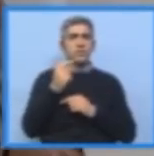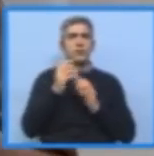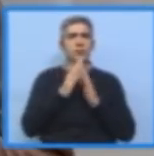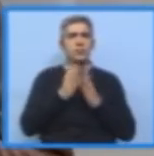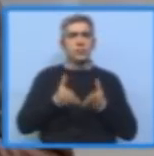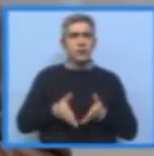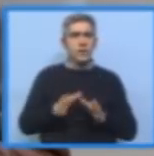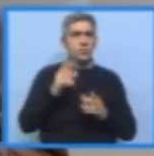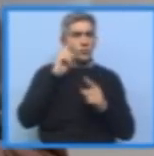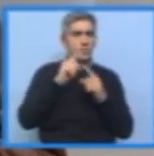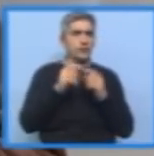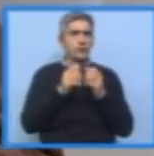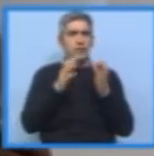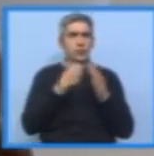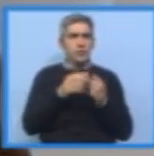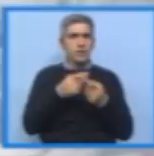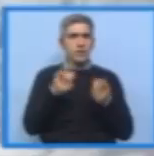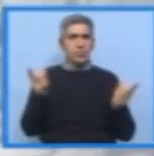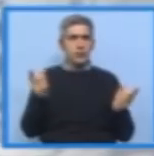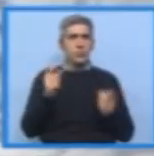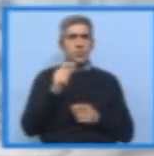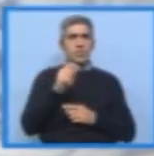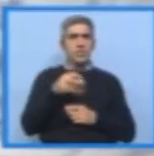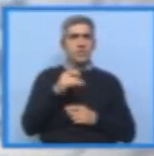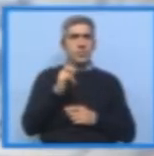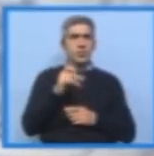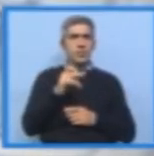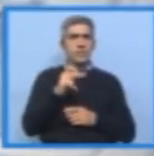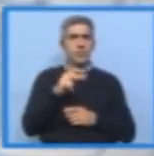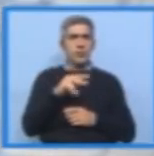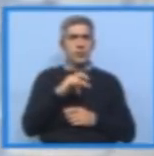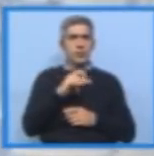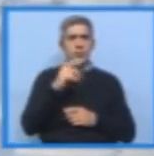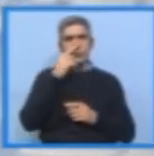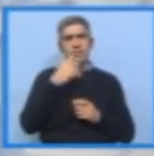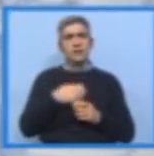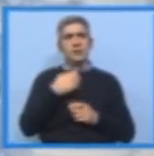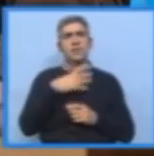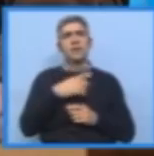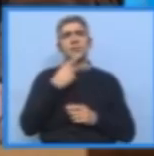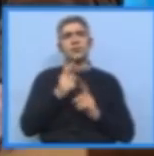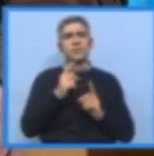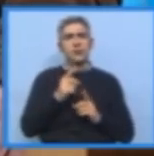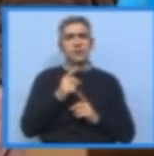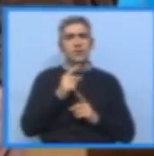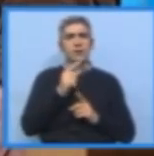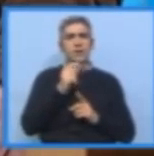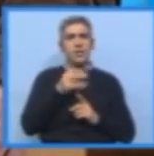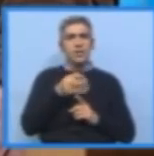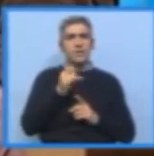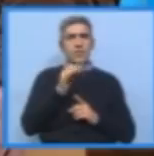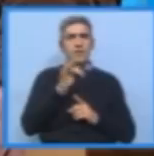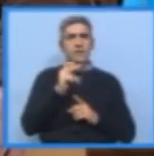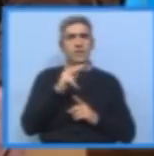nasce para todos. E é esse o termo Epifania, que alguns, se calhar, desconhecem o significado. Epifania significa, aliás, como